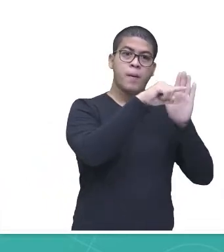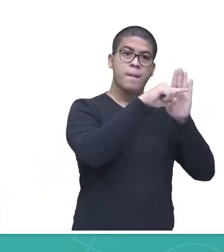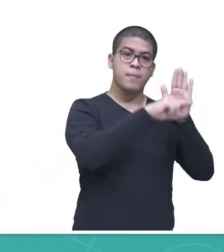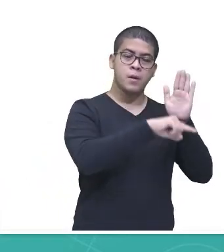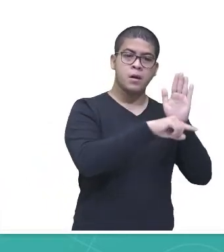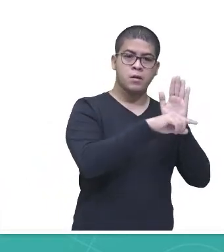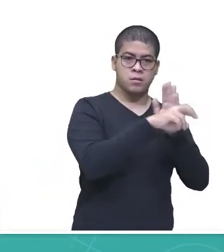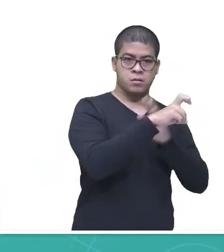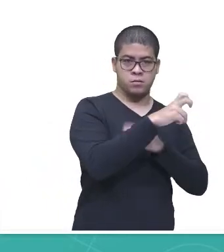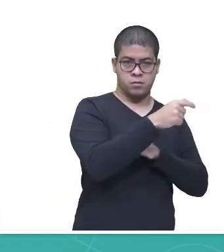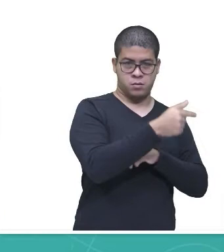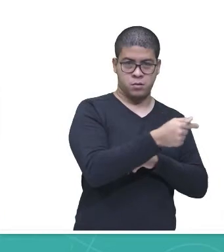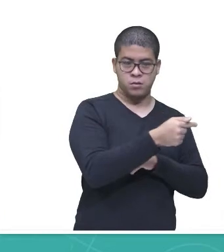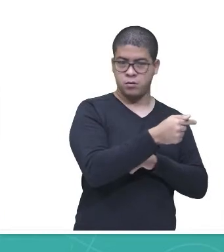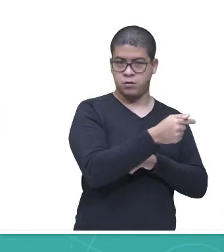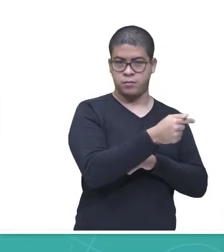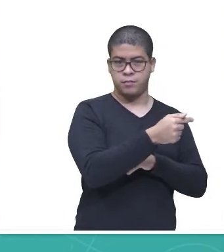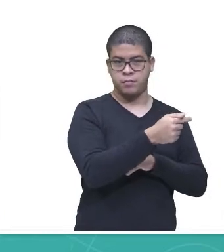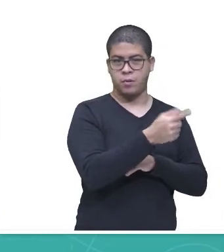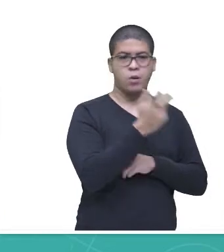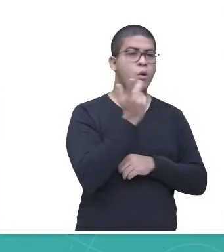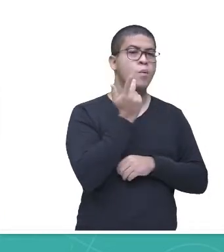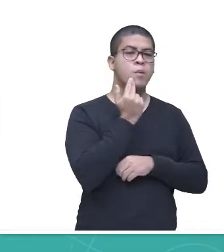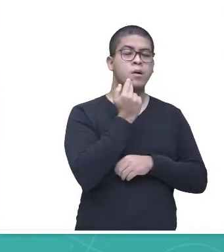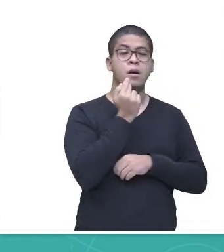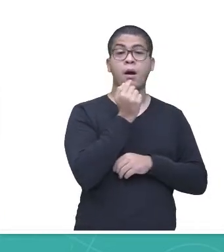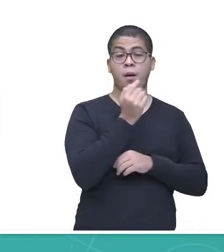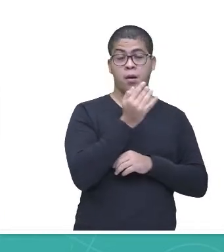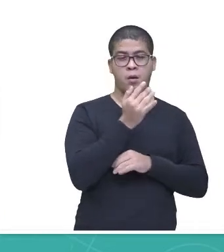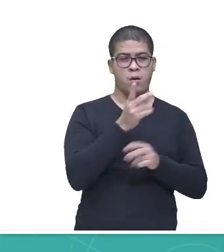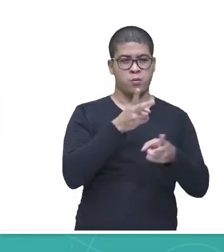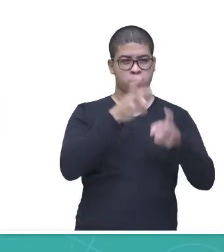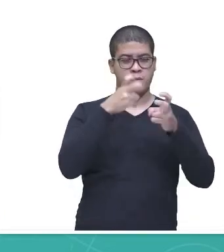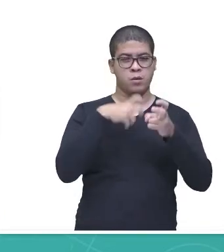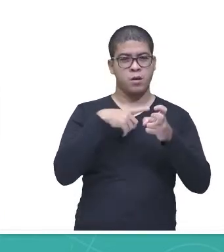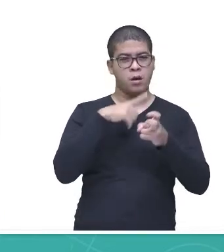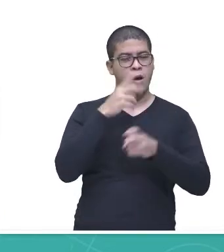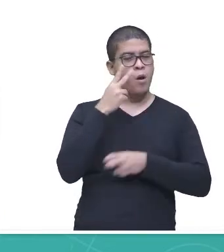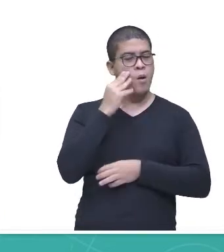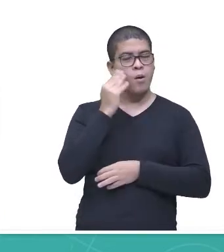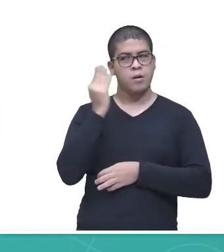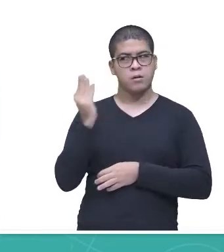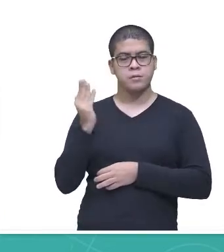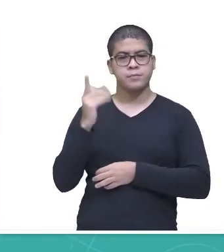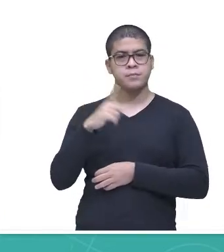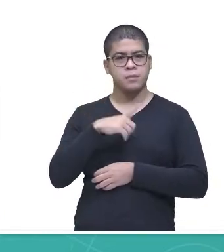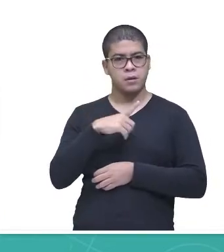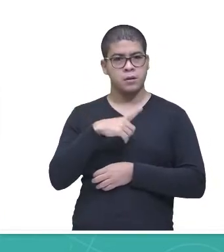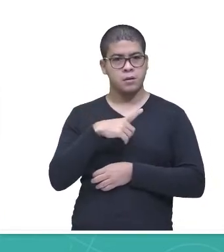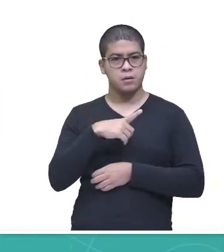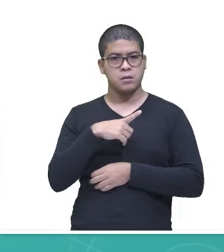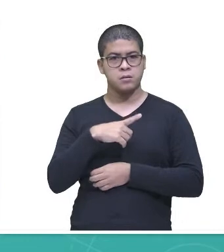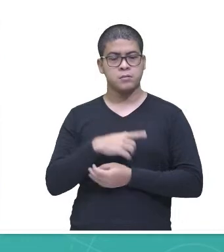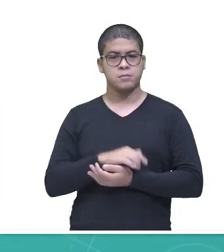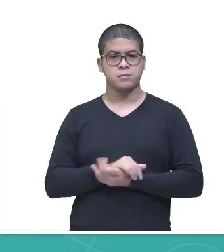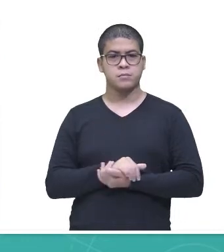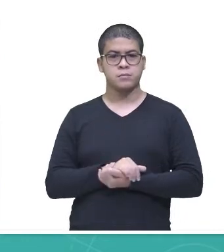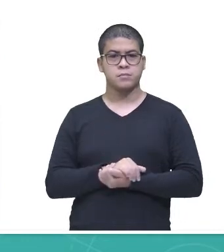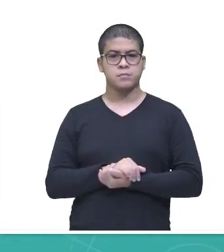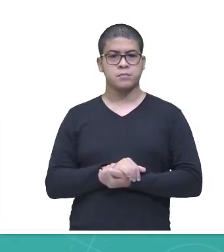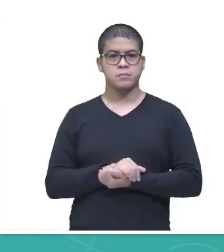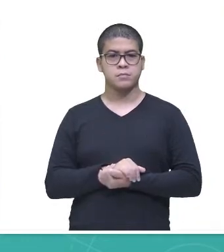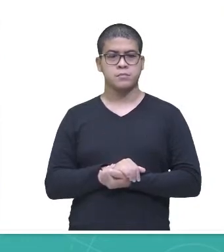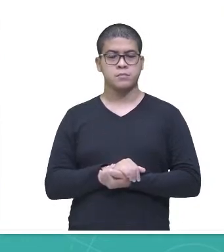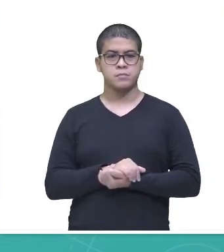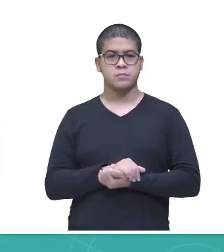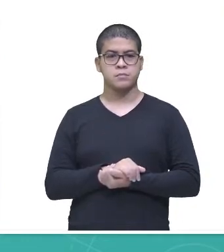maior do que 52. E na casa dos graus também continua o minuendo, que é 79 graus,